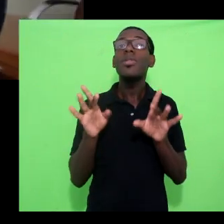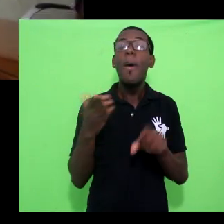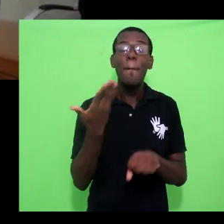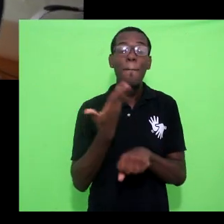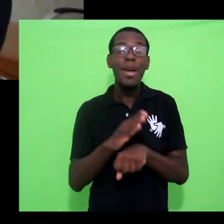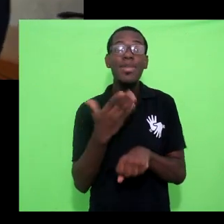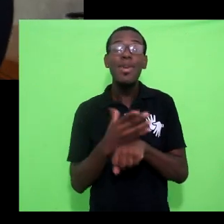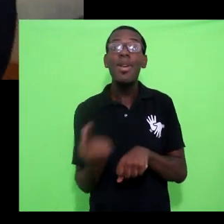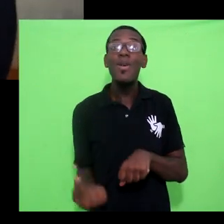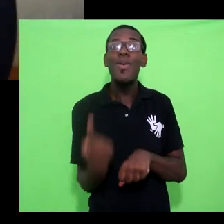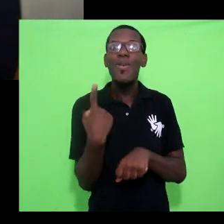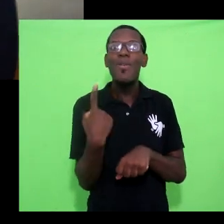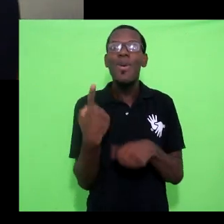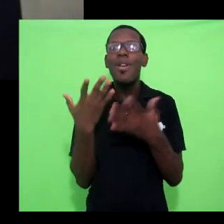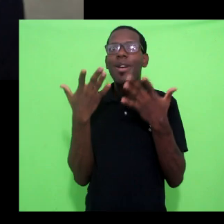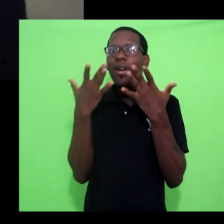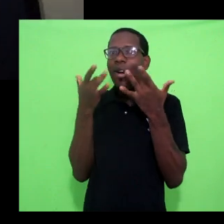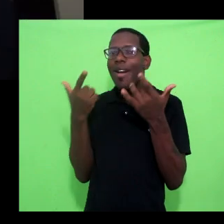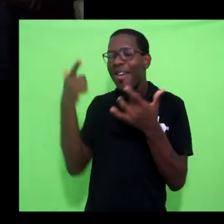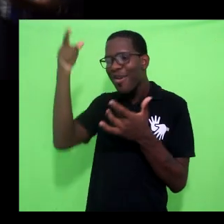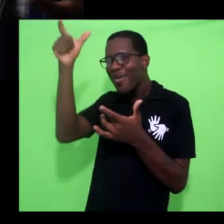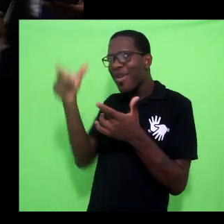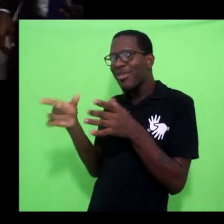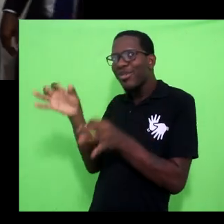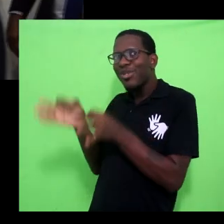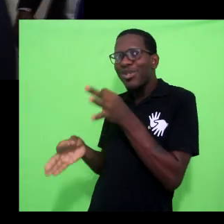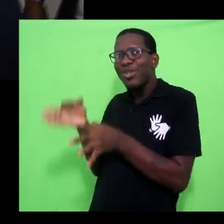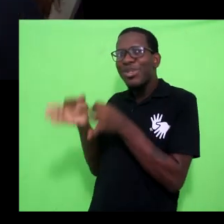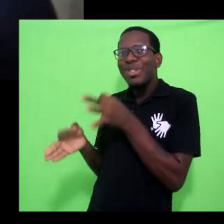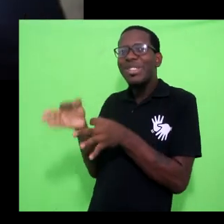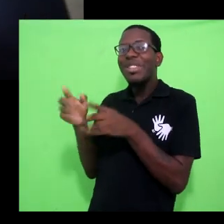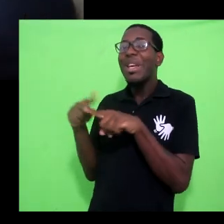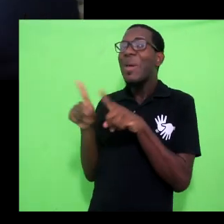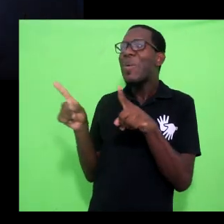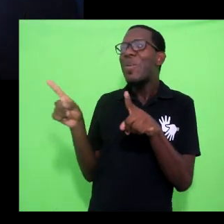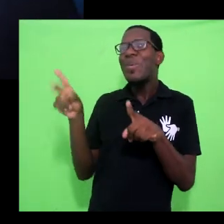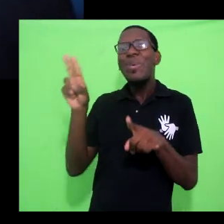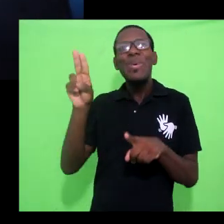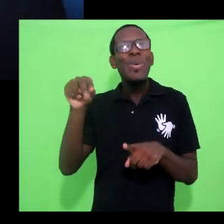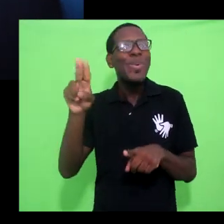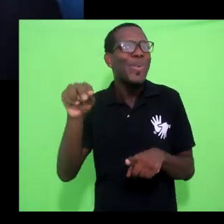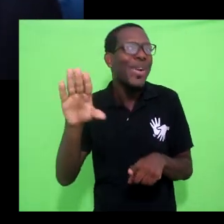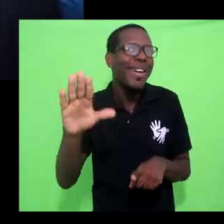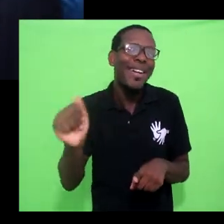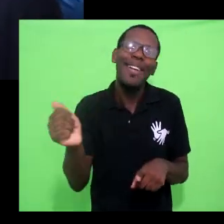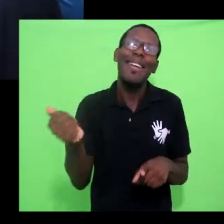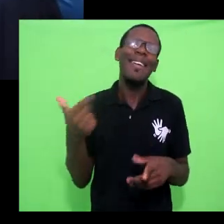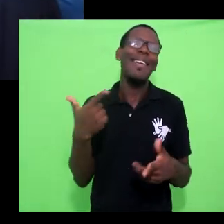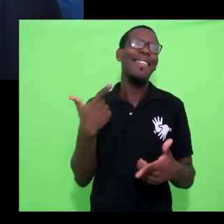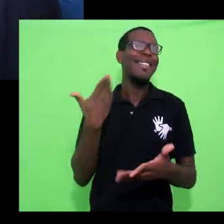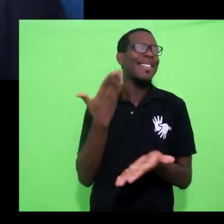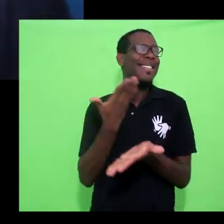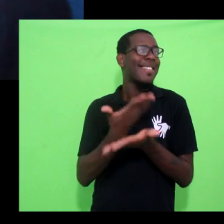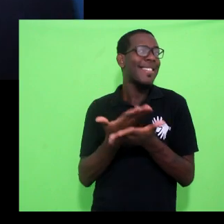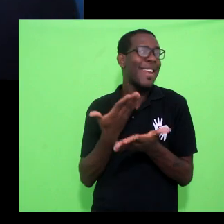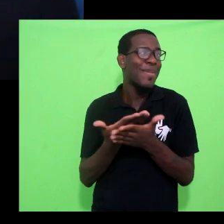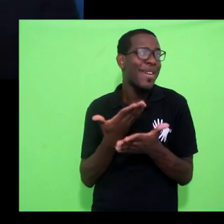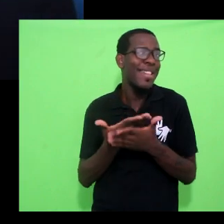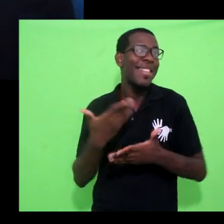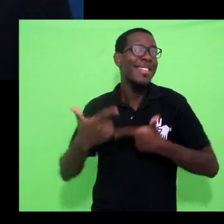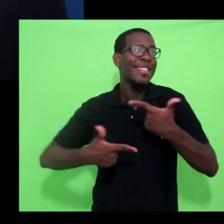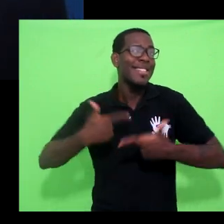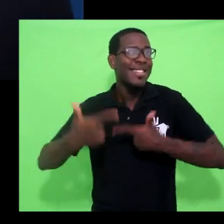peça. Eu era o juiz. Nunca imaginava que um dia eu fosse trabalhar com um juiz. Pois